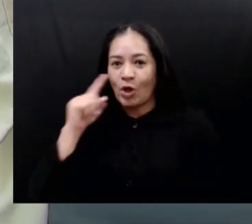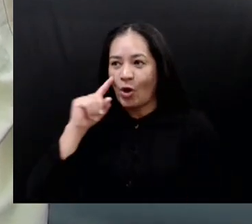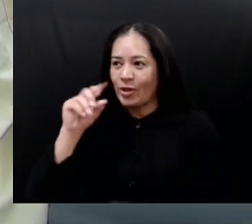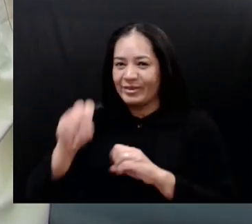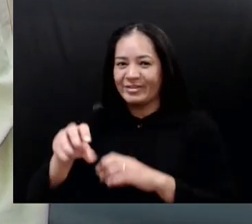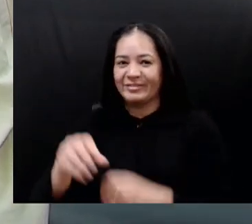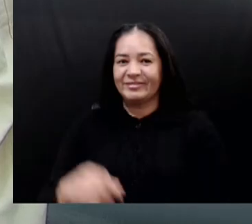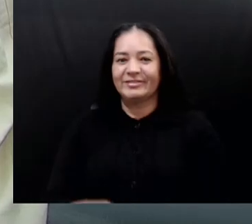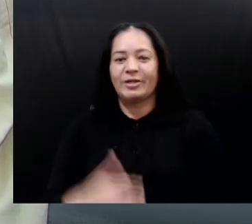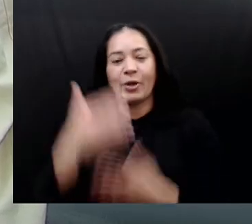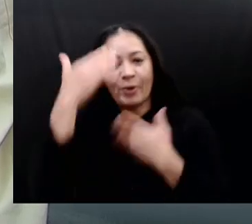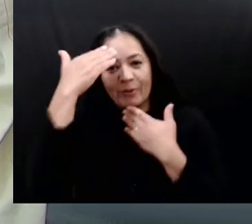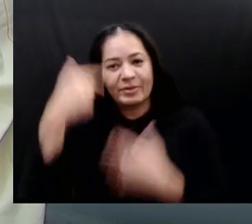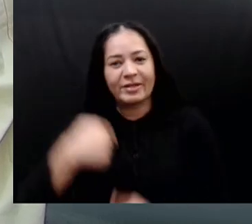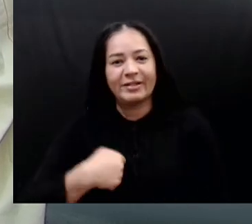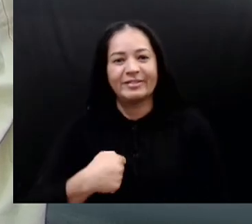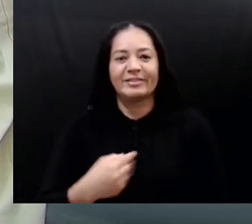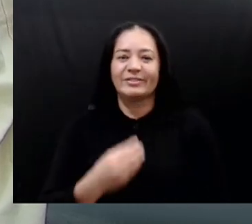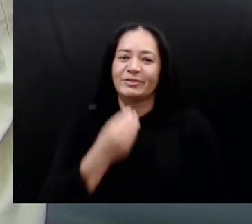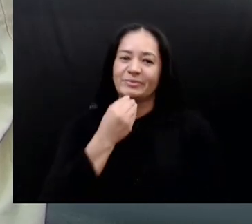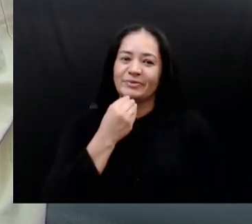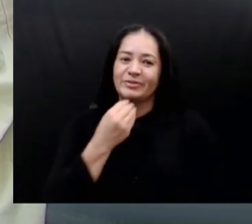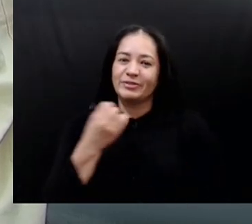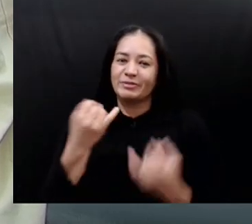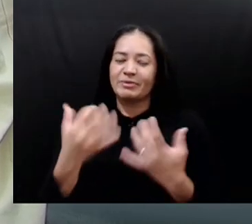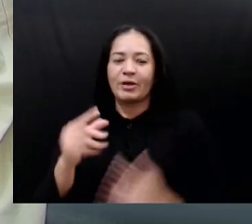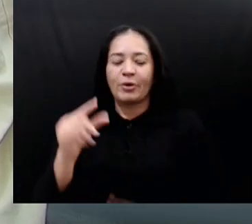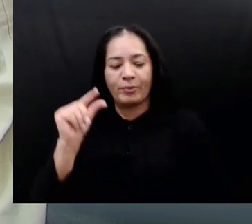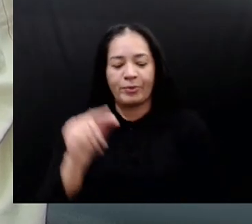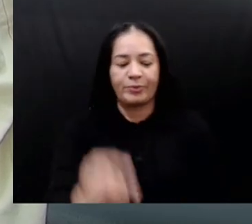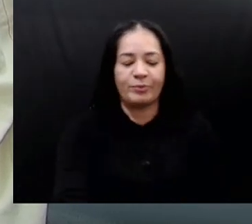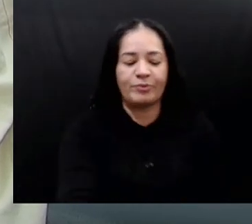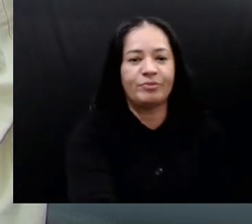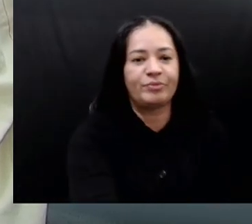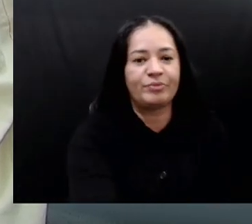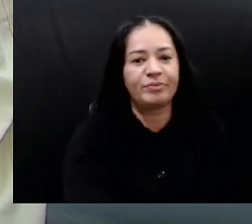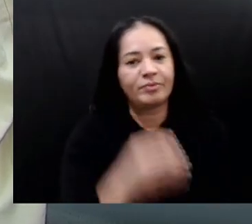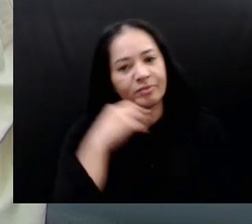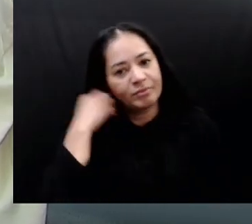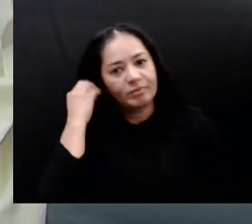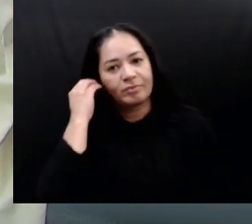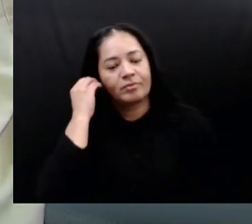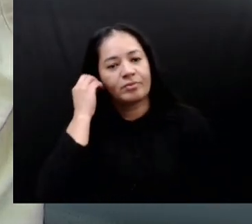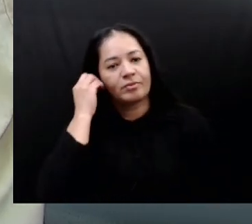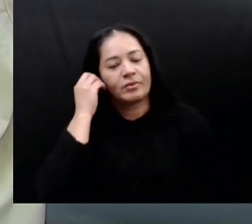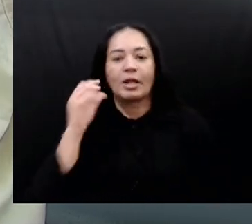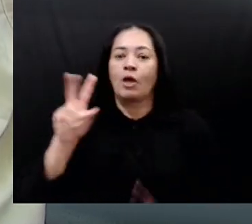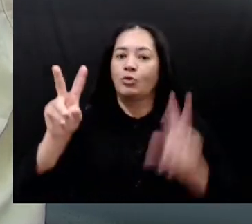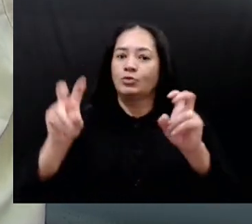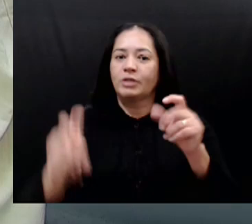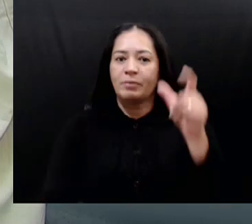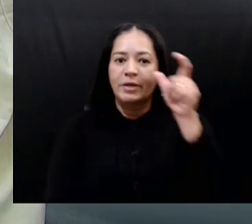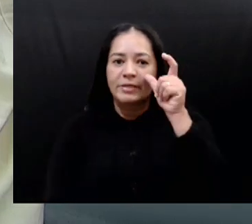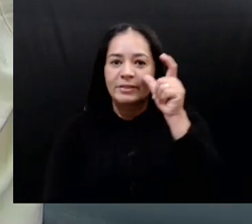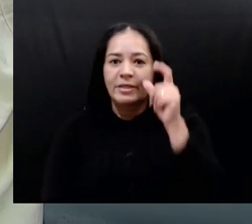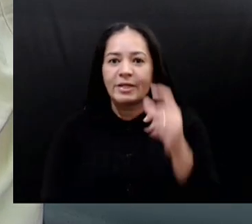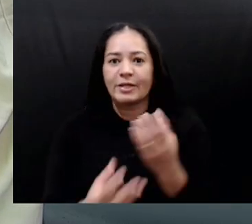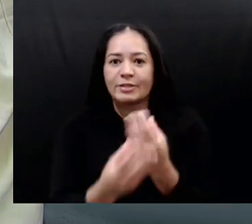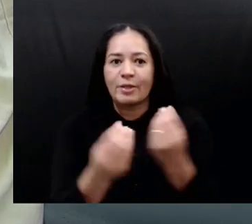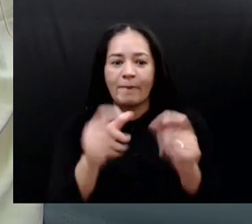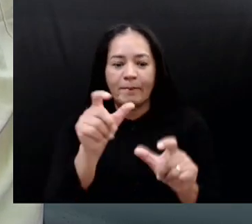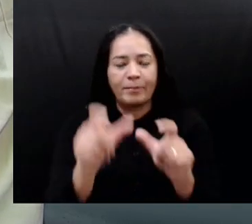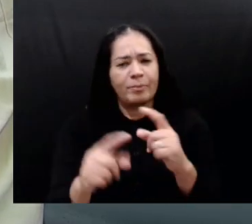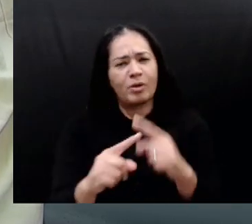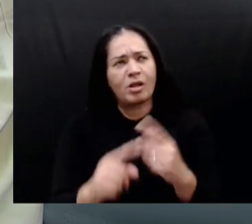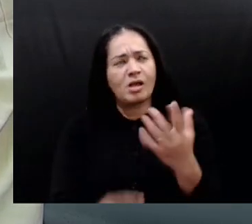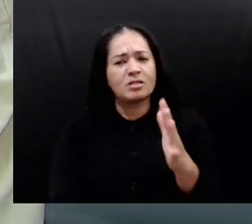vocês. Bom, esse é certamente um assunto que interessa a muita gente, porque às vezes as pessoas saem da faculdade e falam, puxa vida,